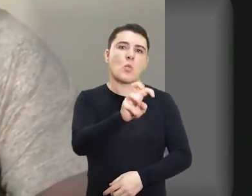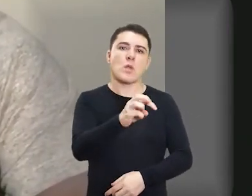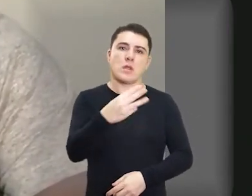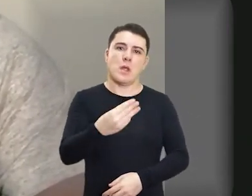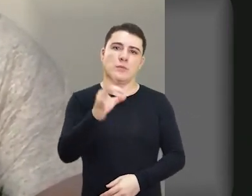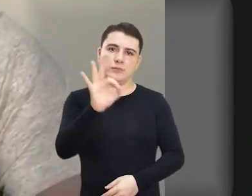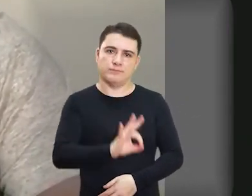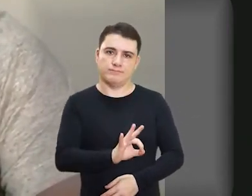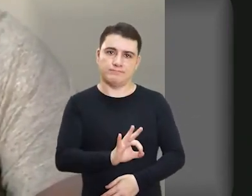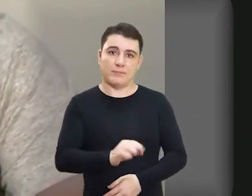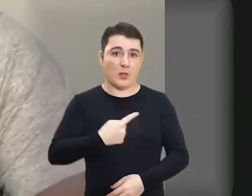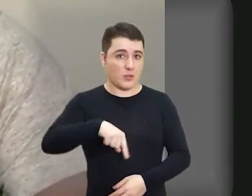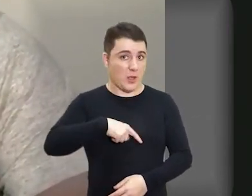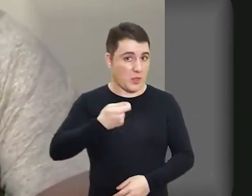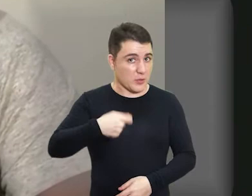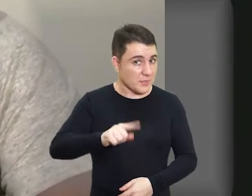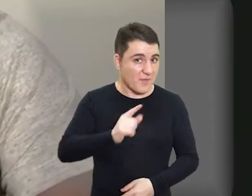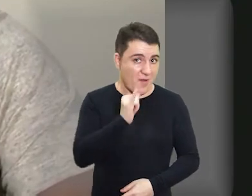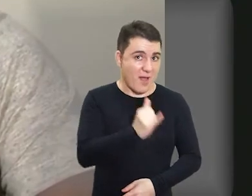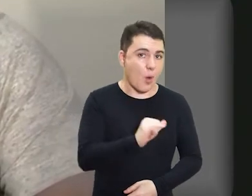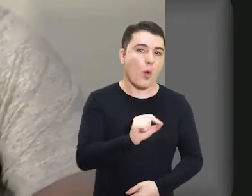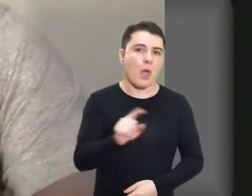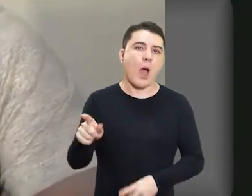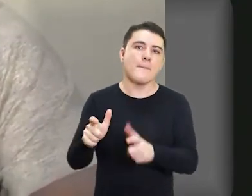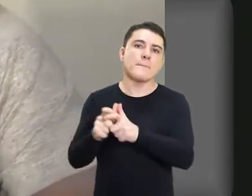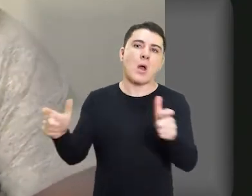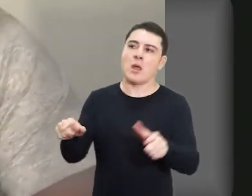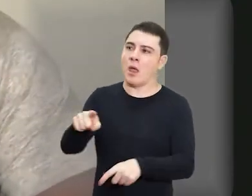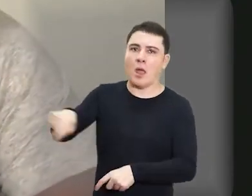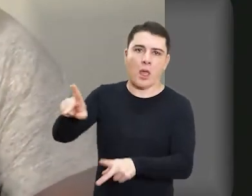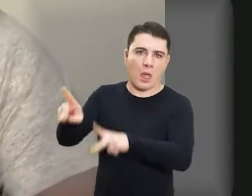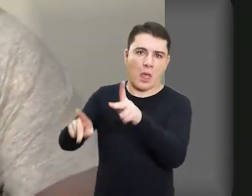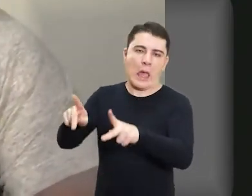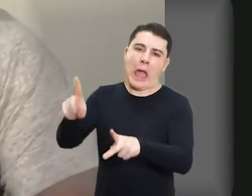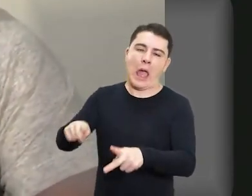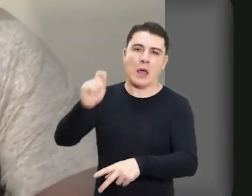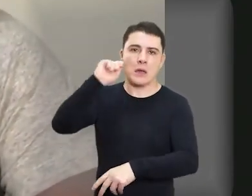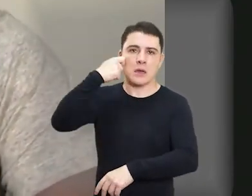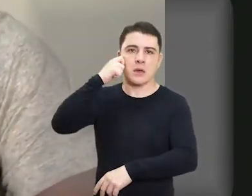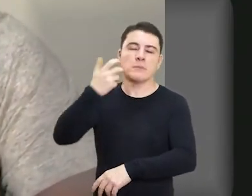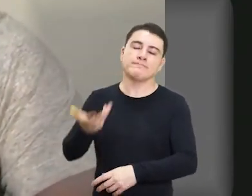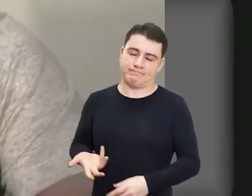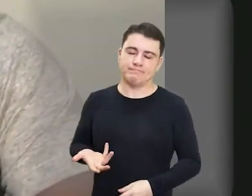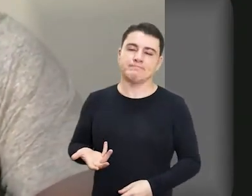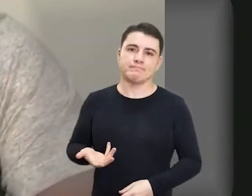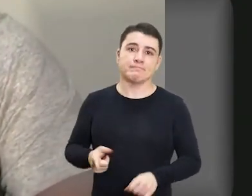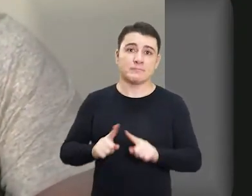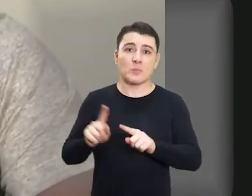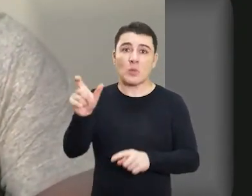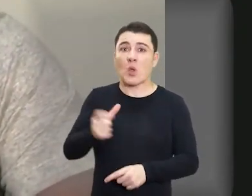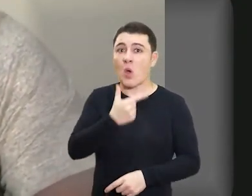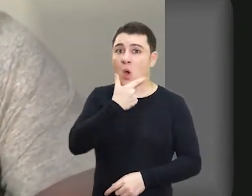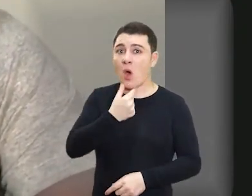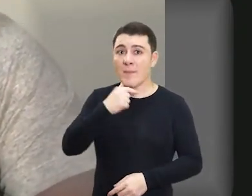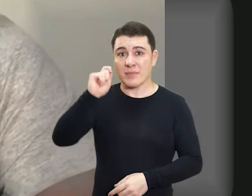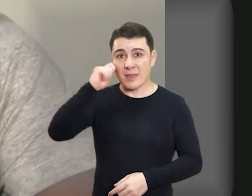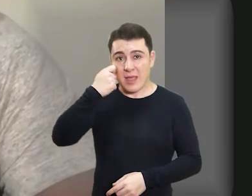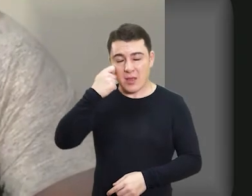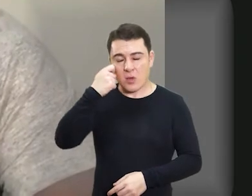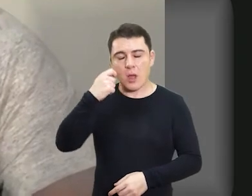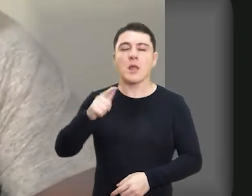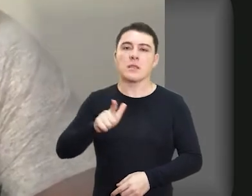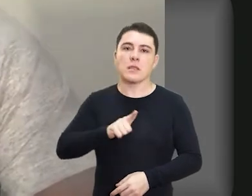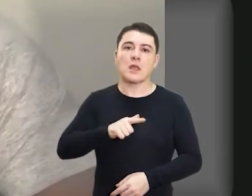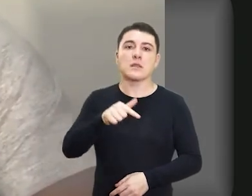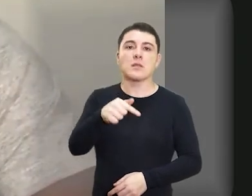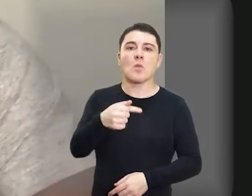de fogo, e as mulheres 53%. E nem precisa dizer que a maioria dessas pessoas é negra.